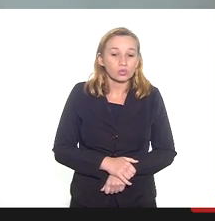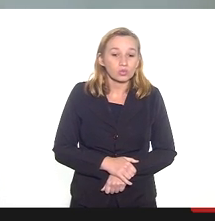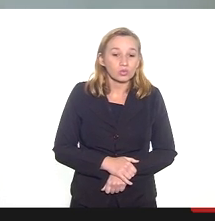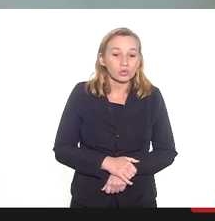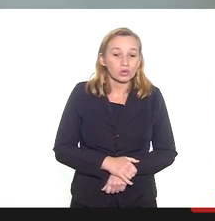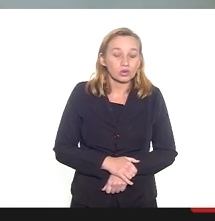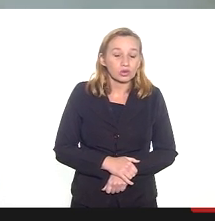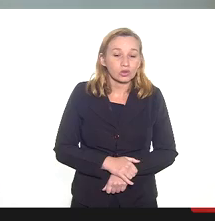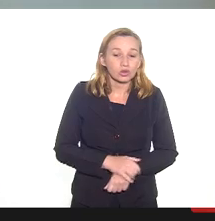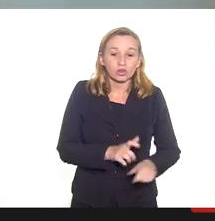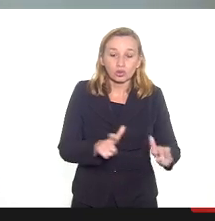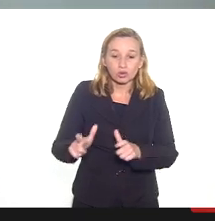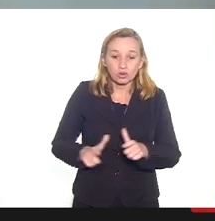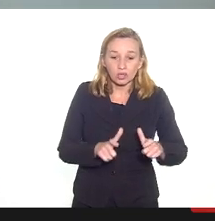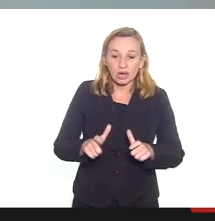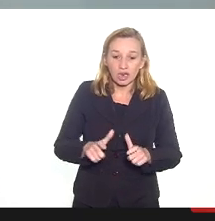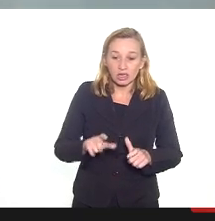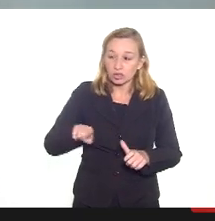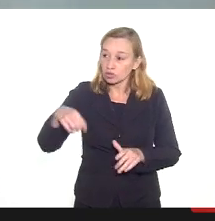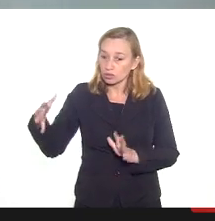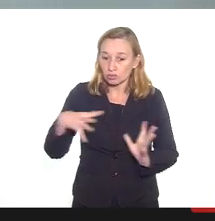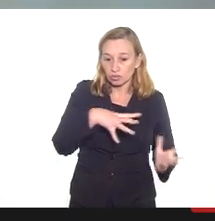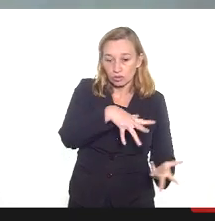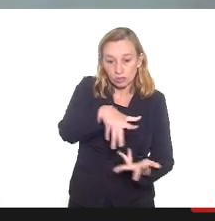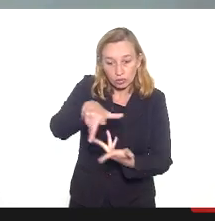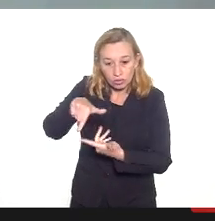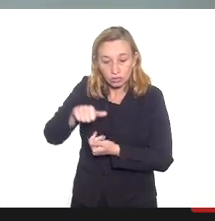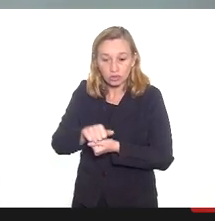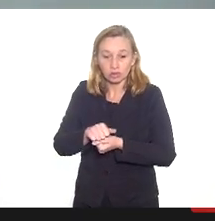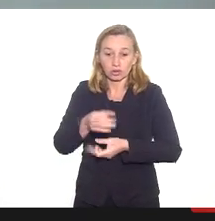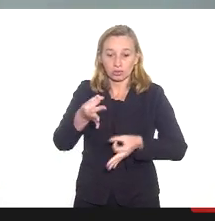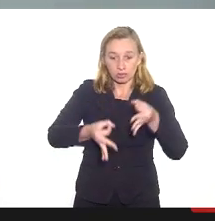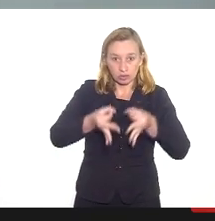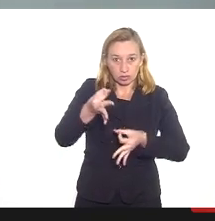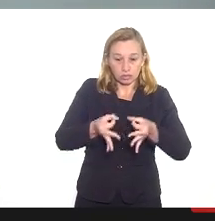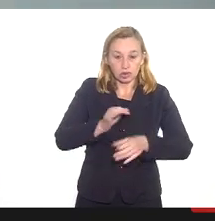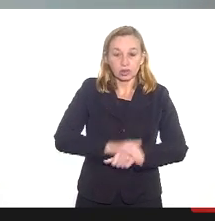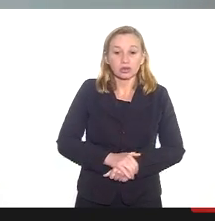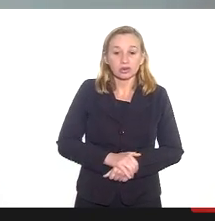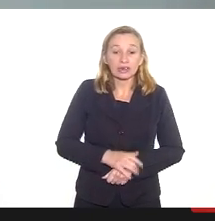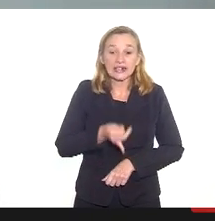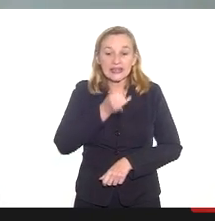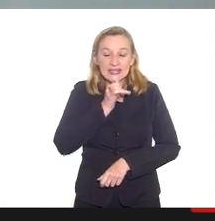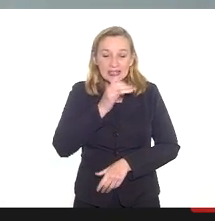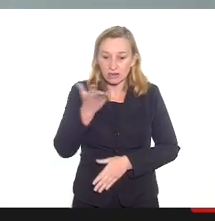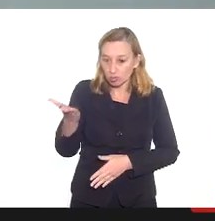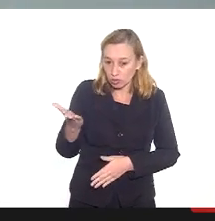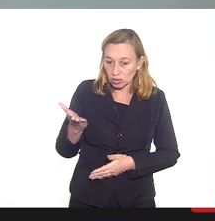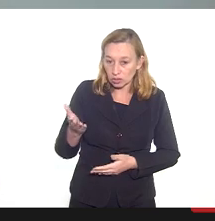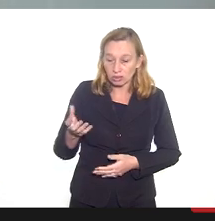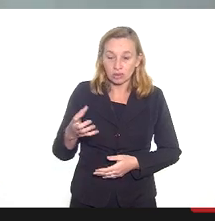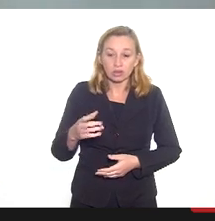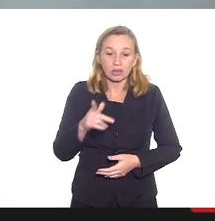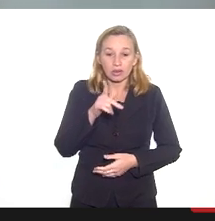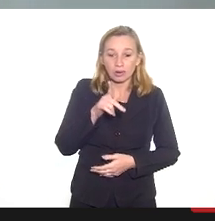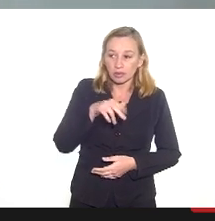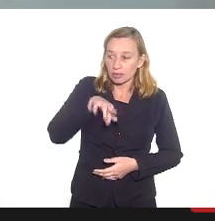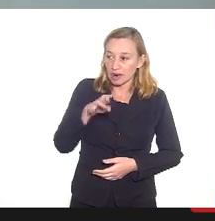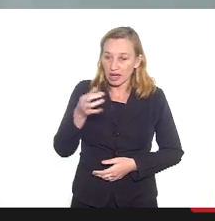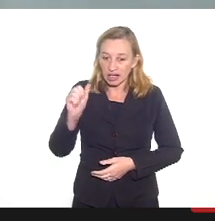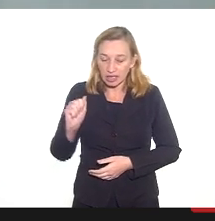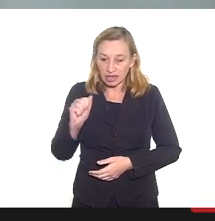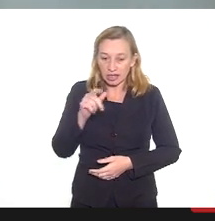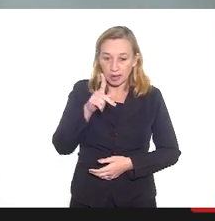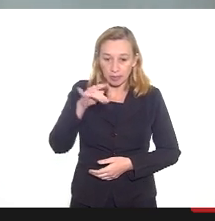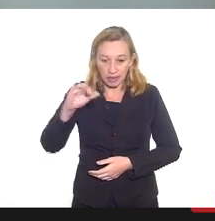as instâncias internacionais, como a Corte Internacional, como exemplo, que foi o caso Maria da Penha, né? Incidir